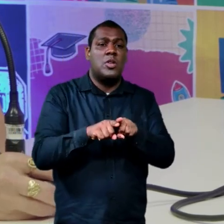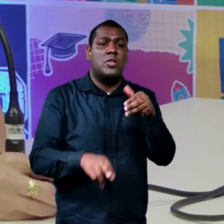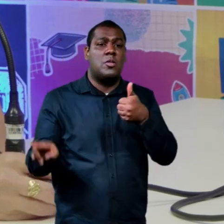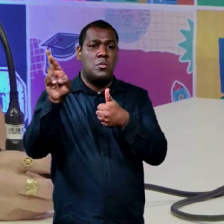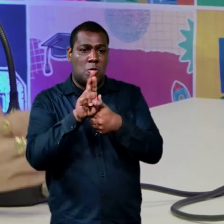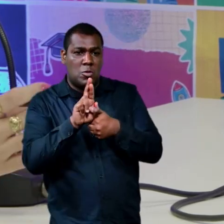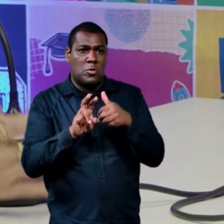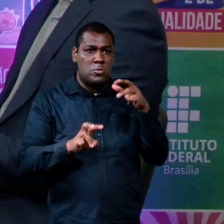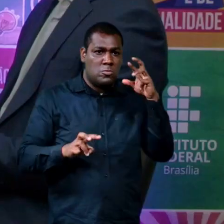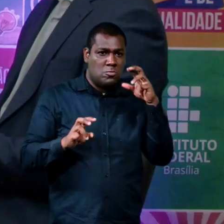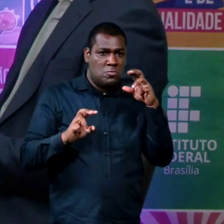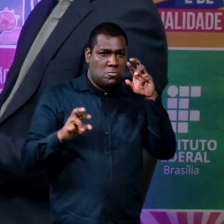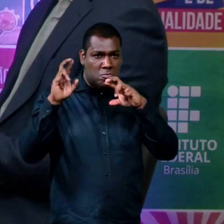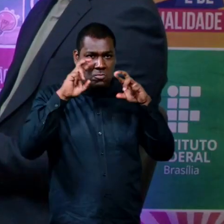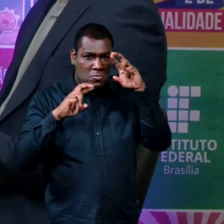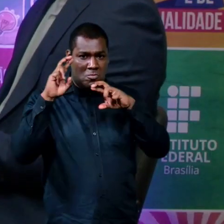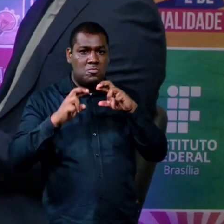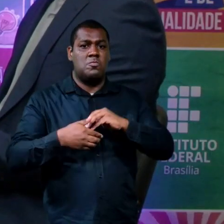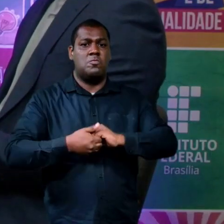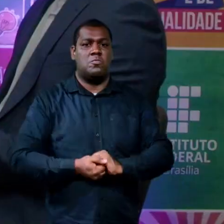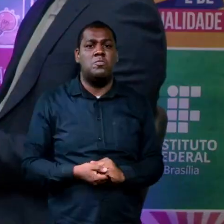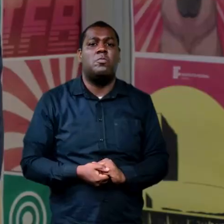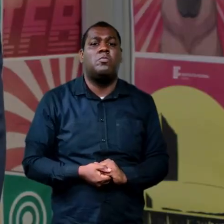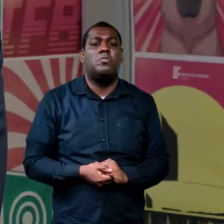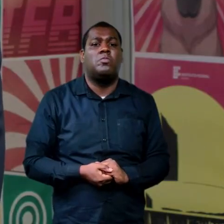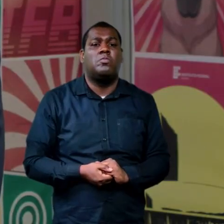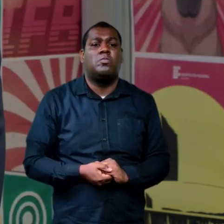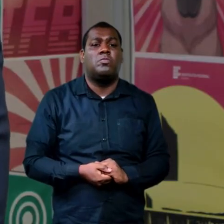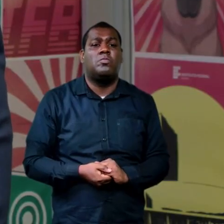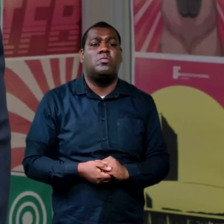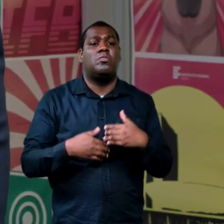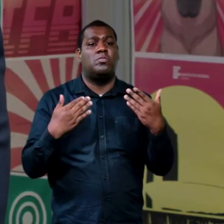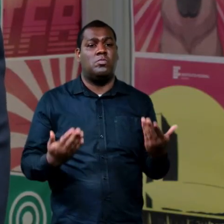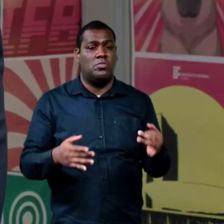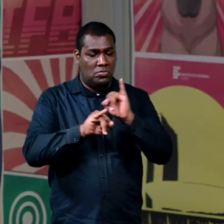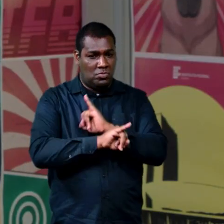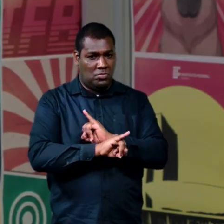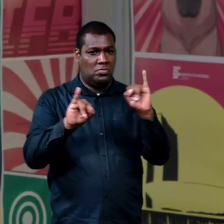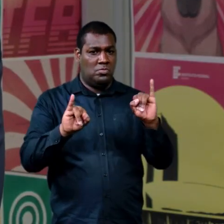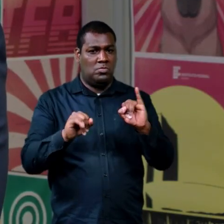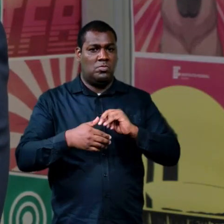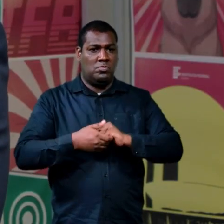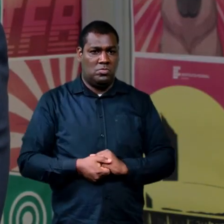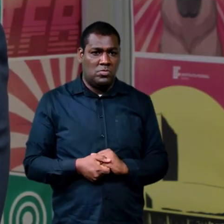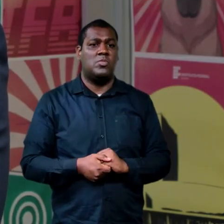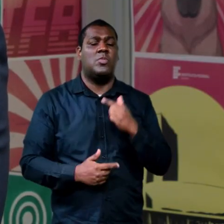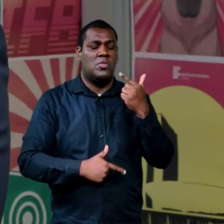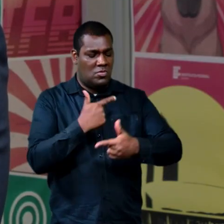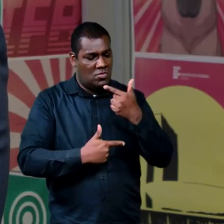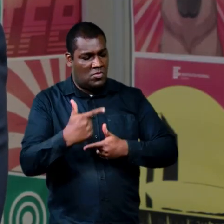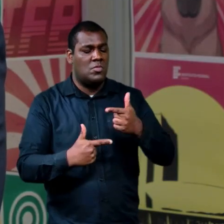institucional. Doutor, suas últimas palavras para a gente já encerrar? Eu gostaria de salientar, Ruth, a importância desse trabalho, que é um